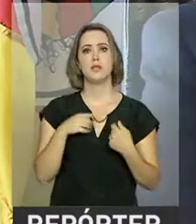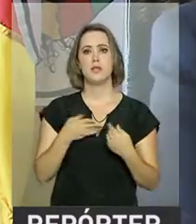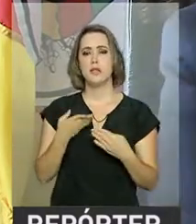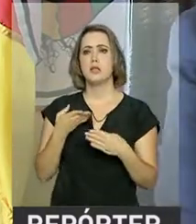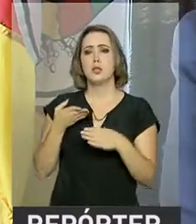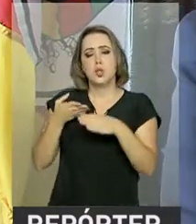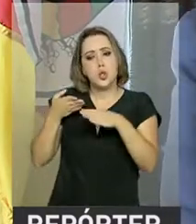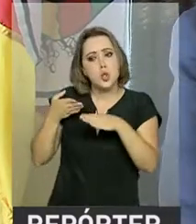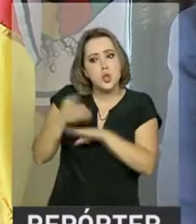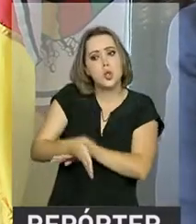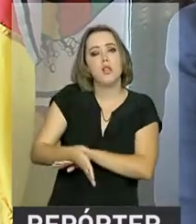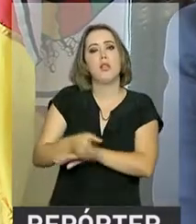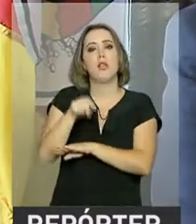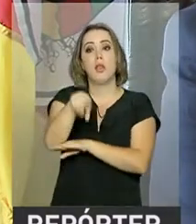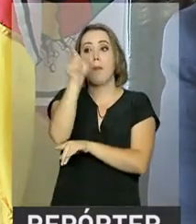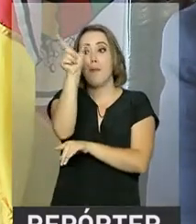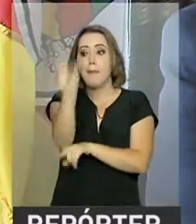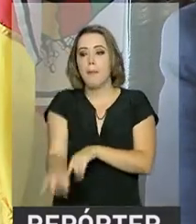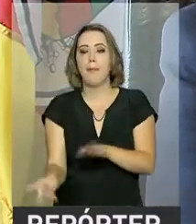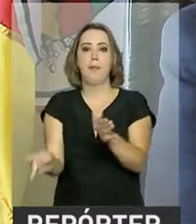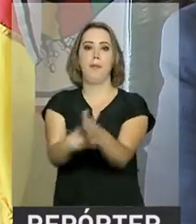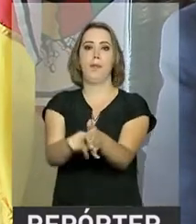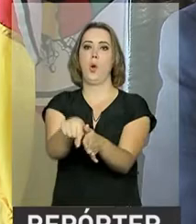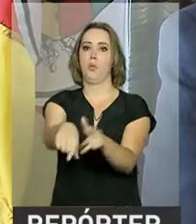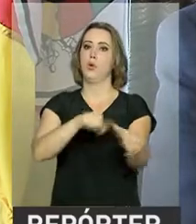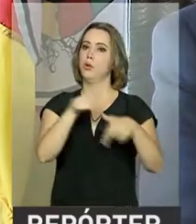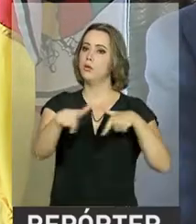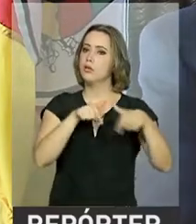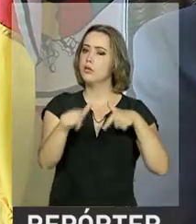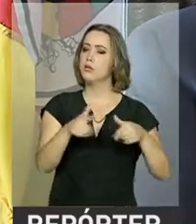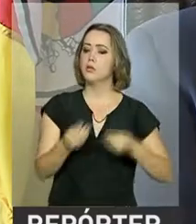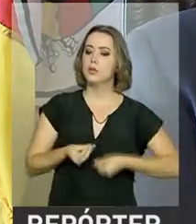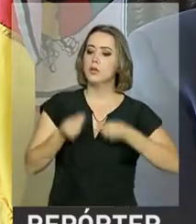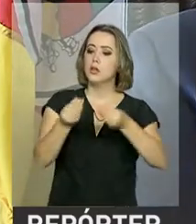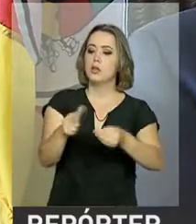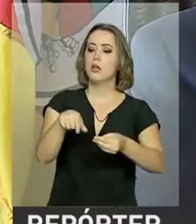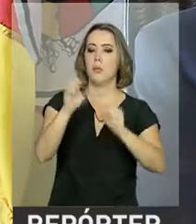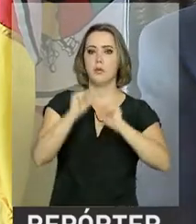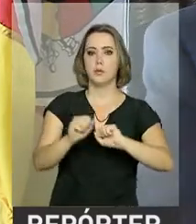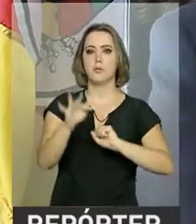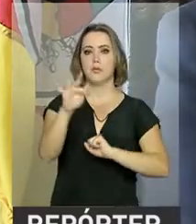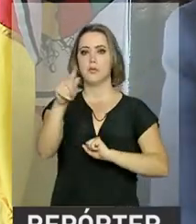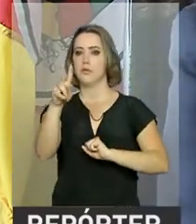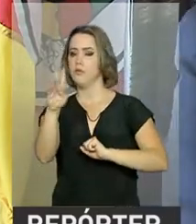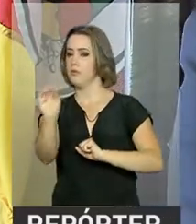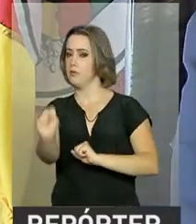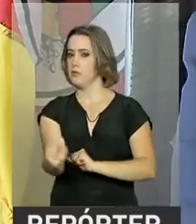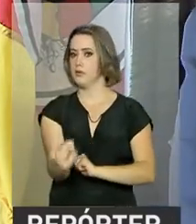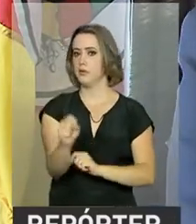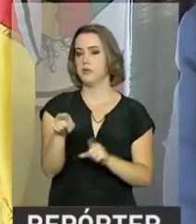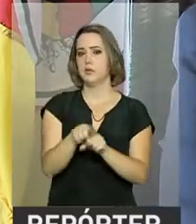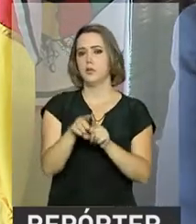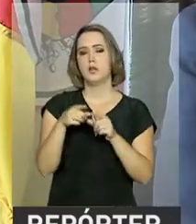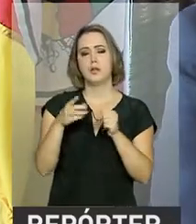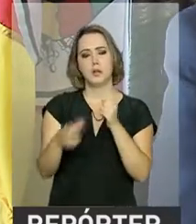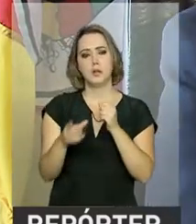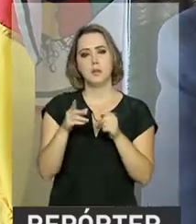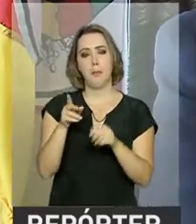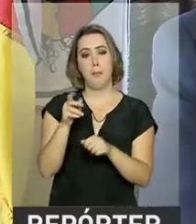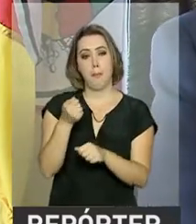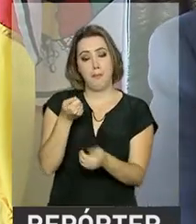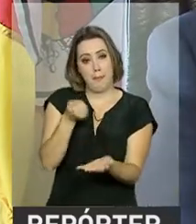finalidade pró-trabalhador. É dar sustentabilidade ao fundo para pagamento do seguro-desemprego,